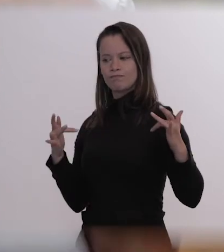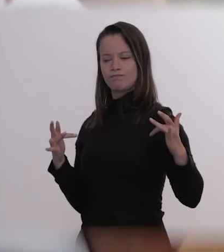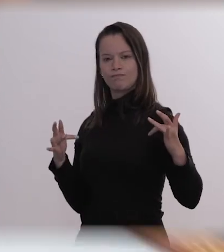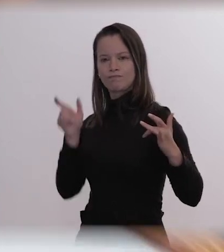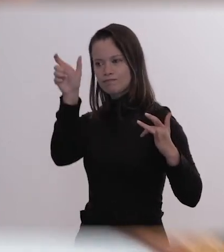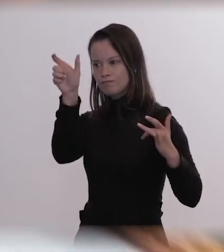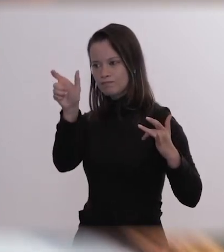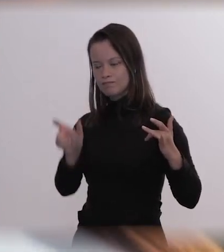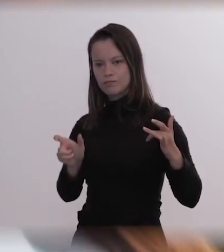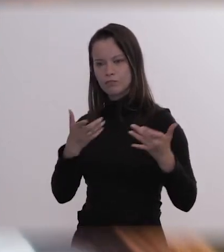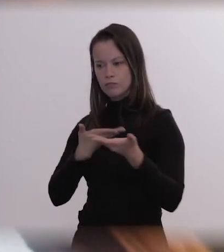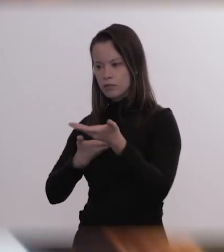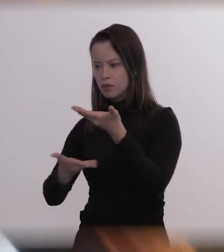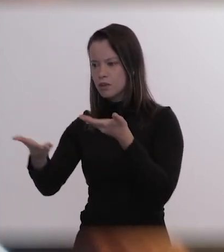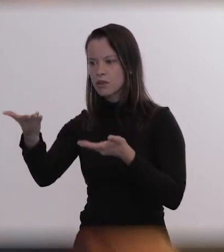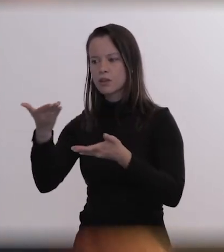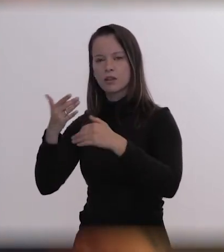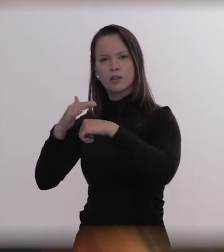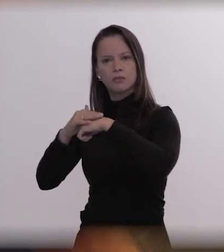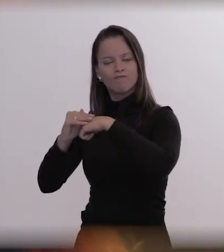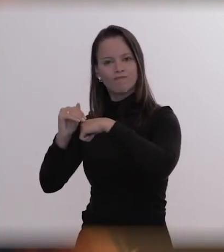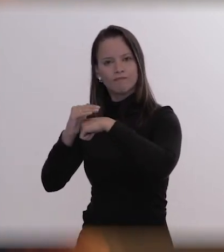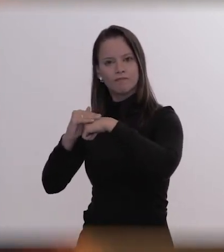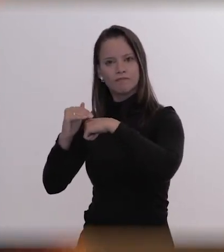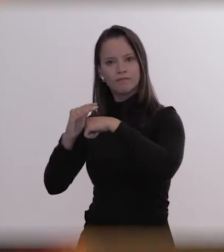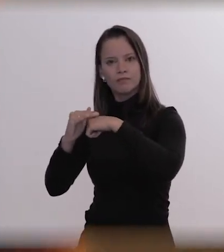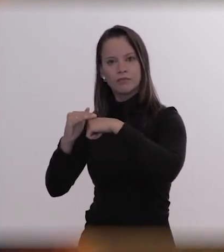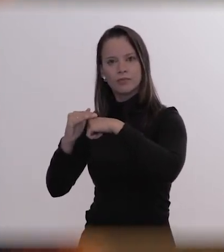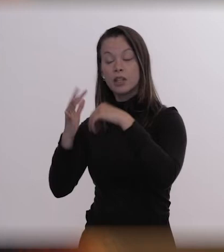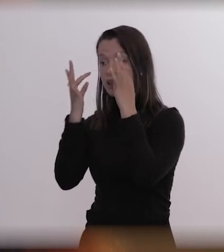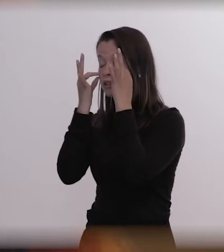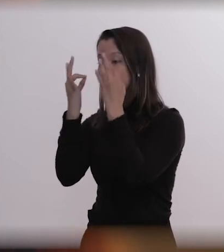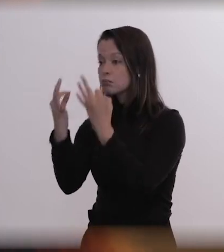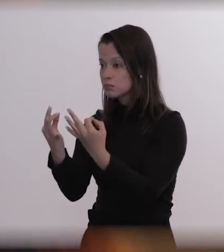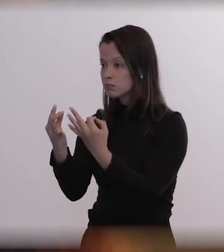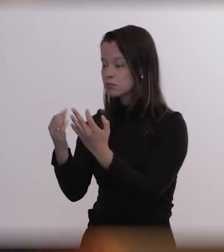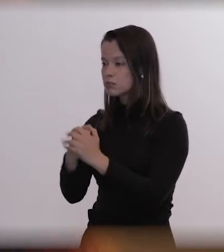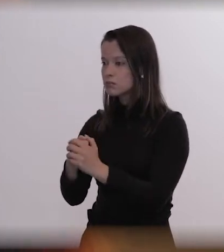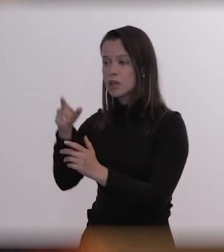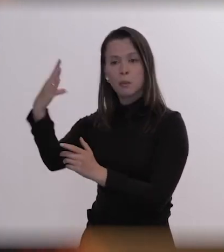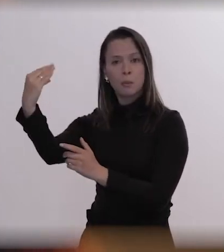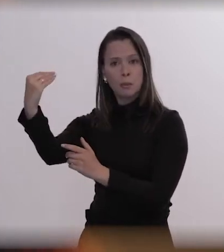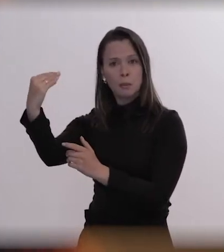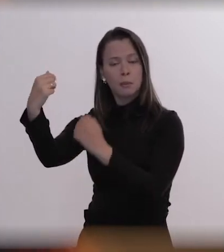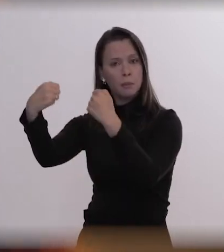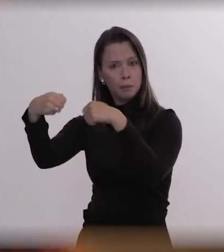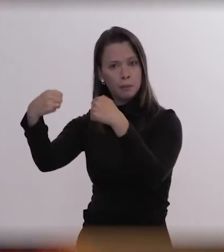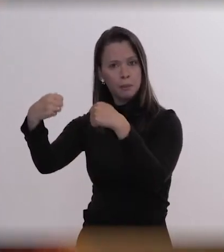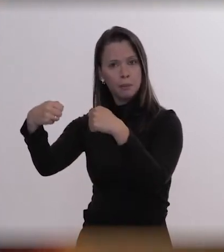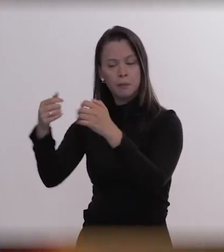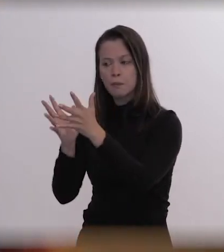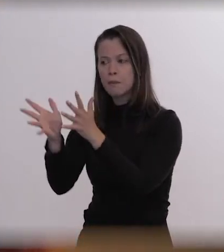pessoa, dar um ombro amigo e parar para ouvir, porque de repente é o que ela está